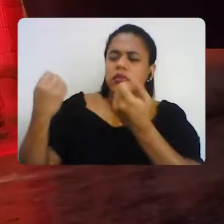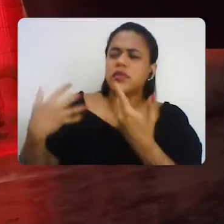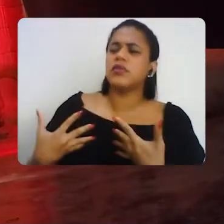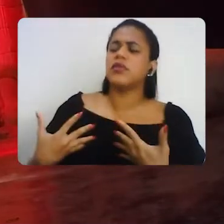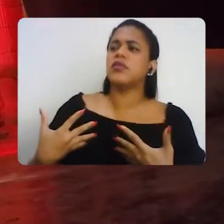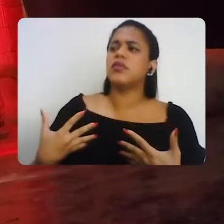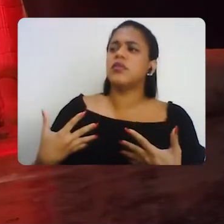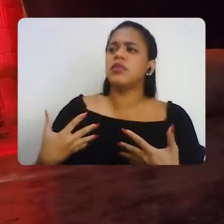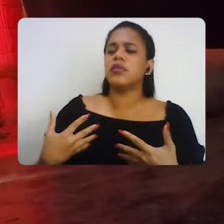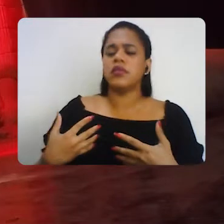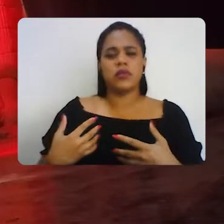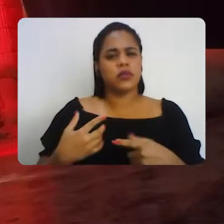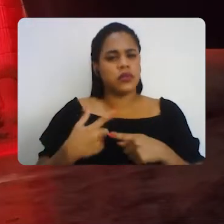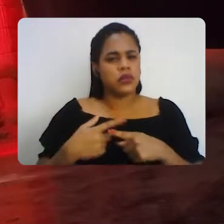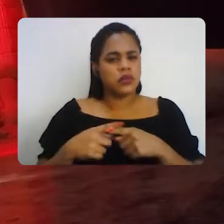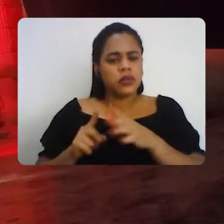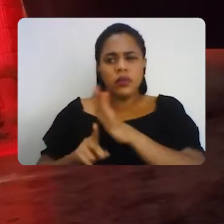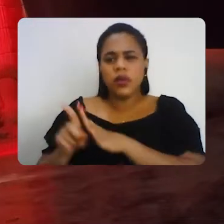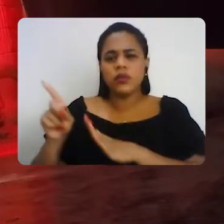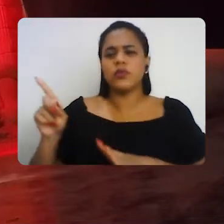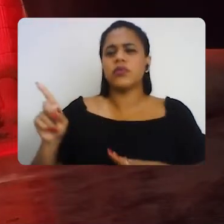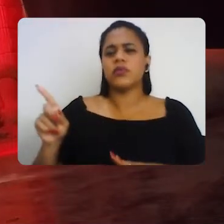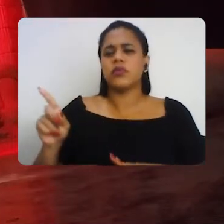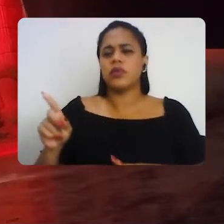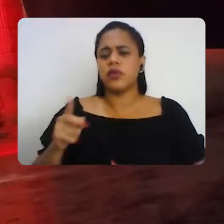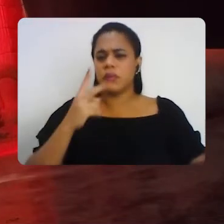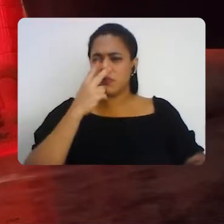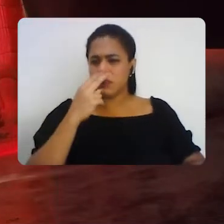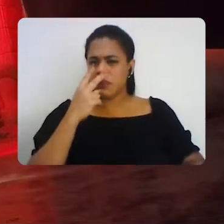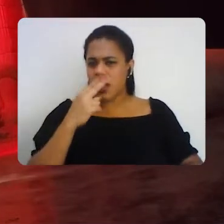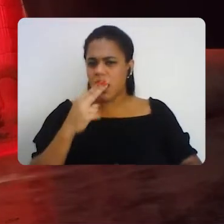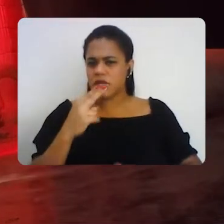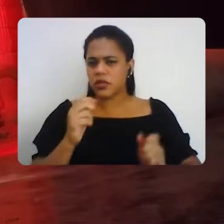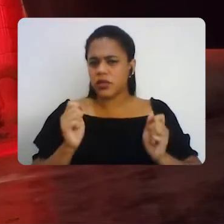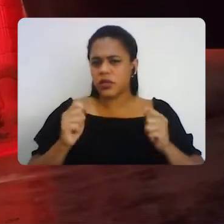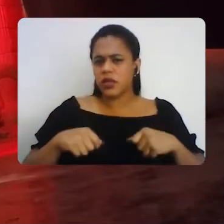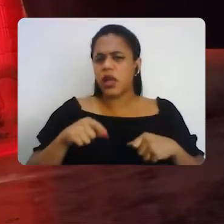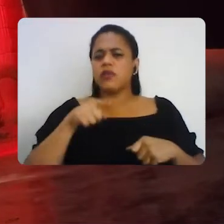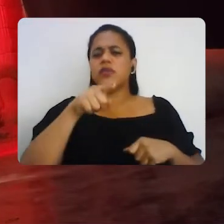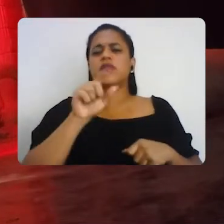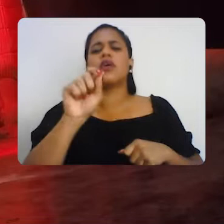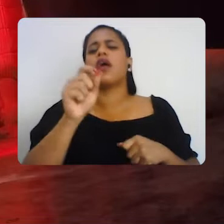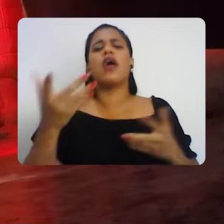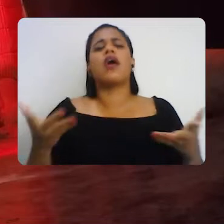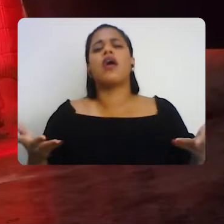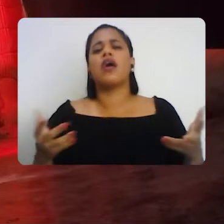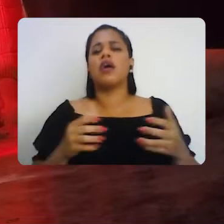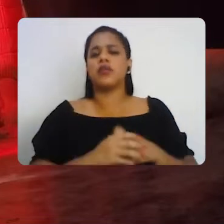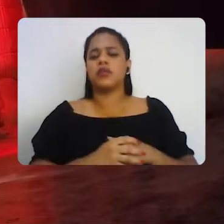Mas venha cá, e quem me pergunta, por acaso quem é Vossa Senhoria